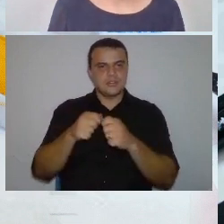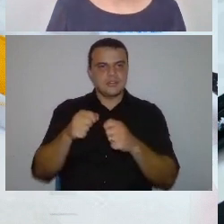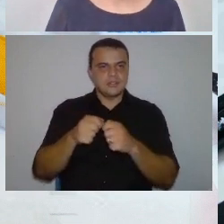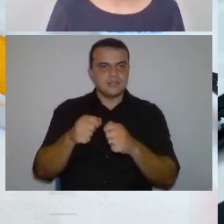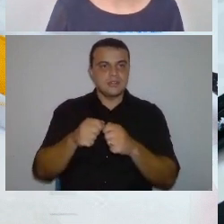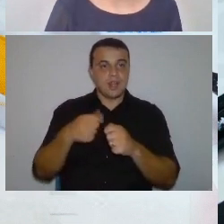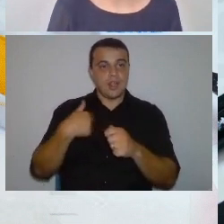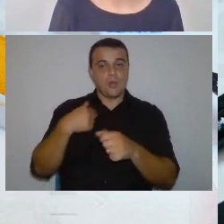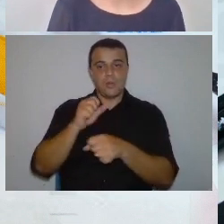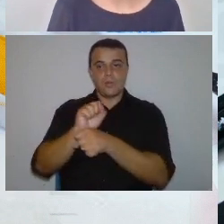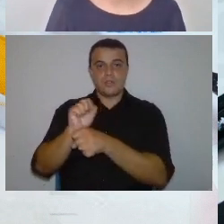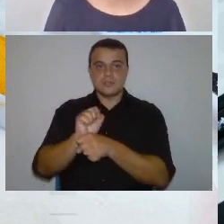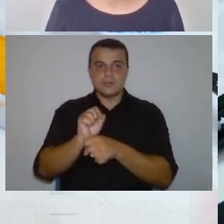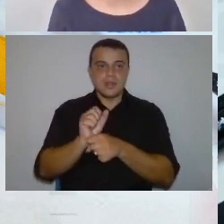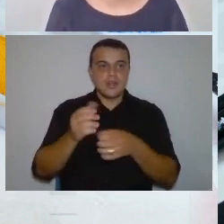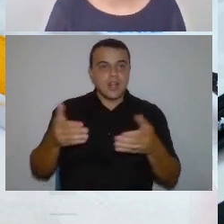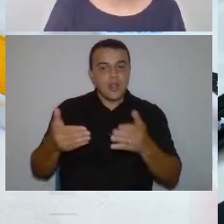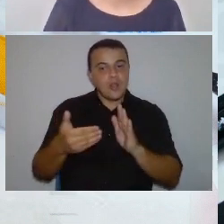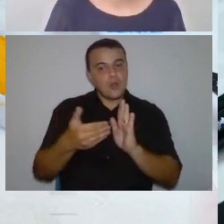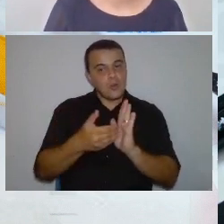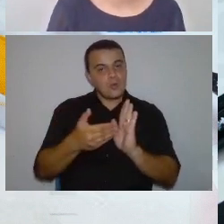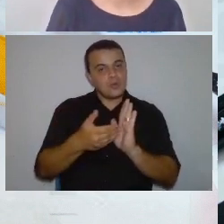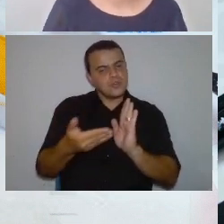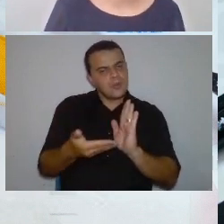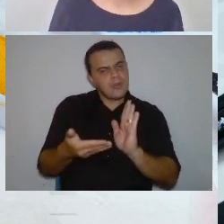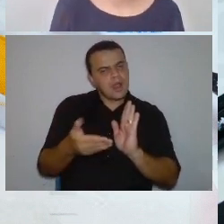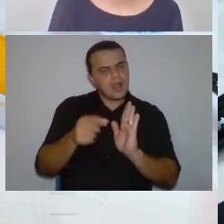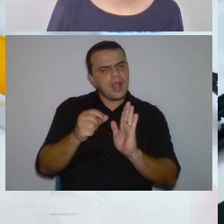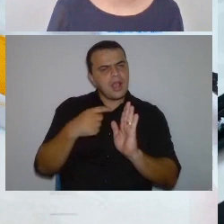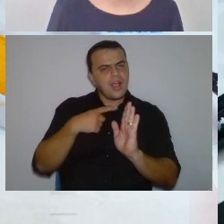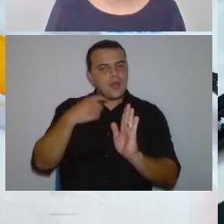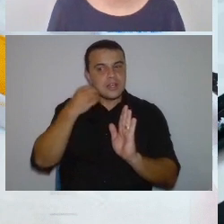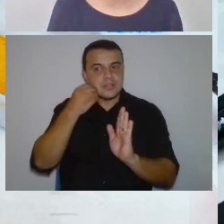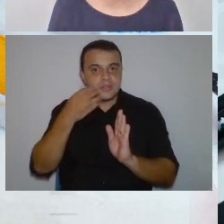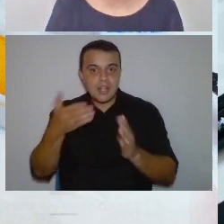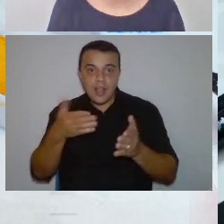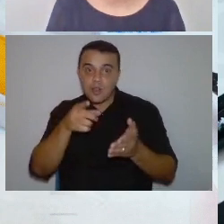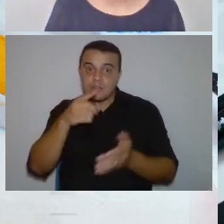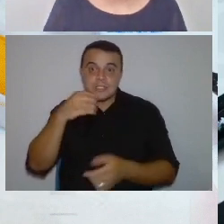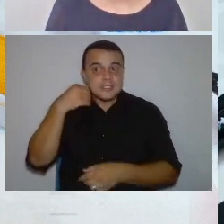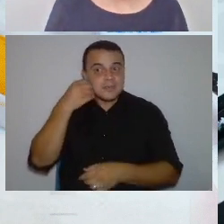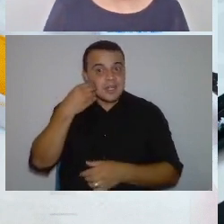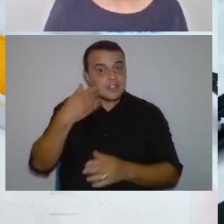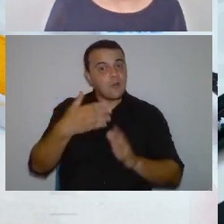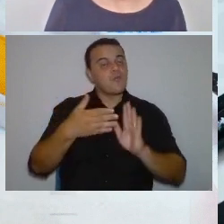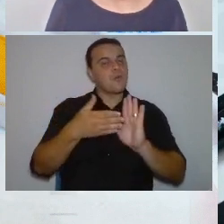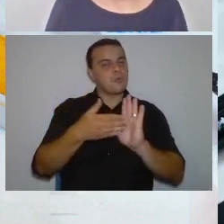E eu espero que esse último episódio, com essas experimentações que eu vou propor para vocês,